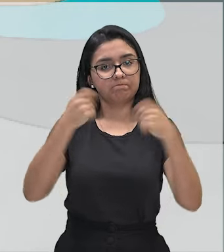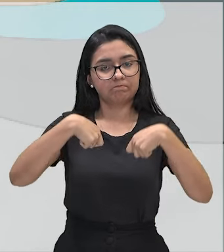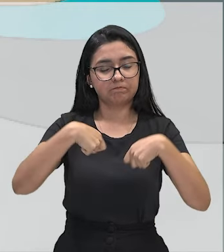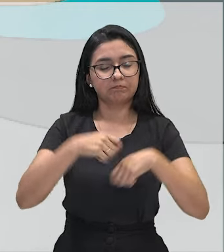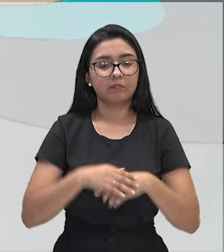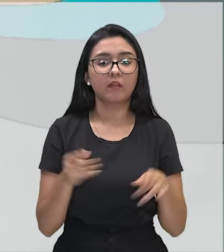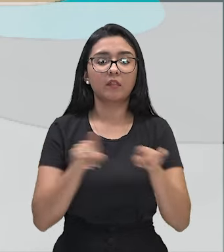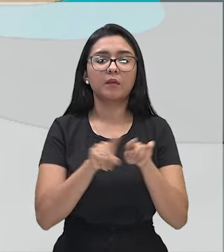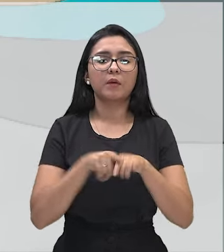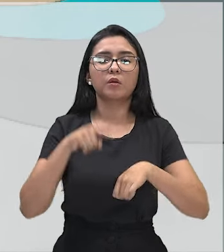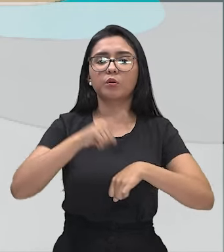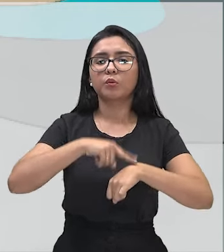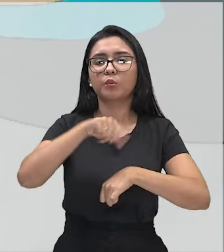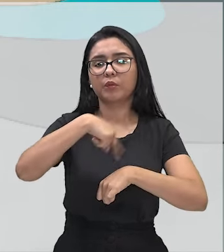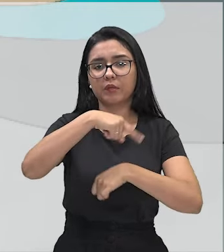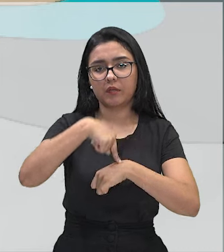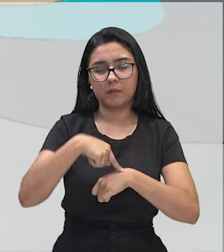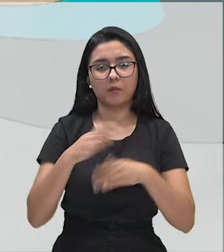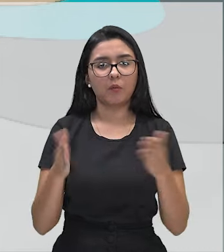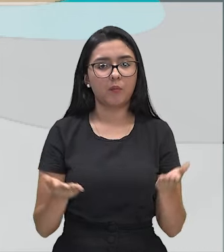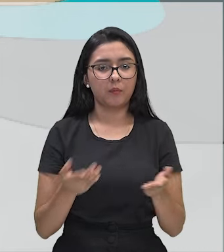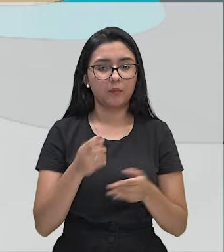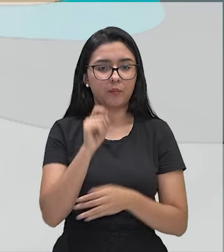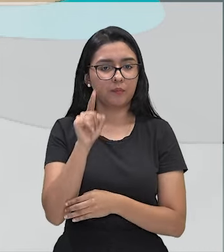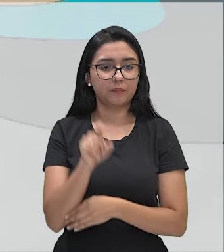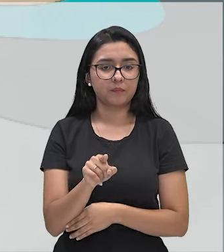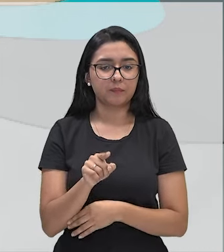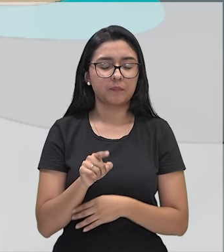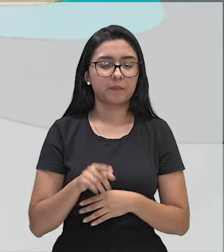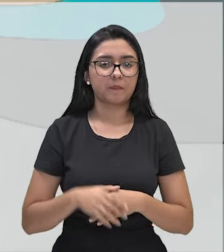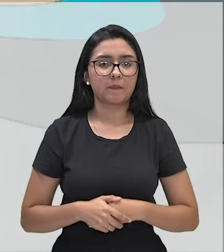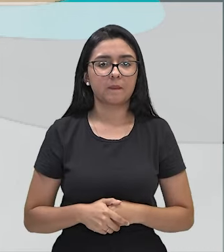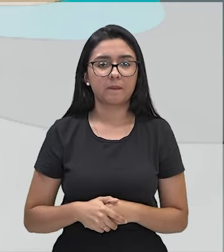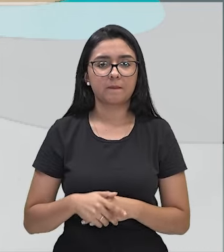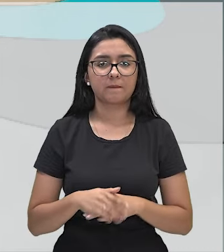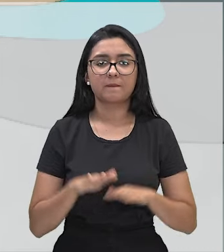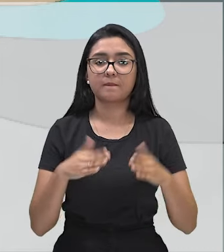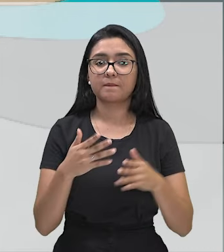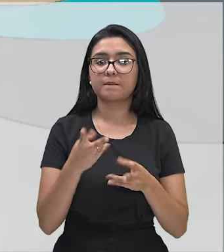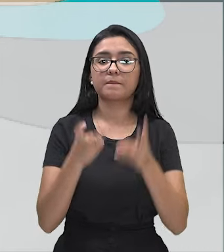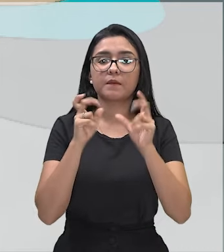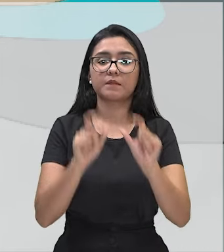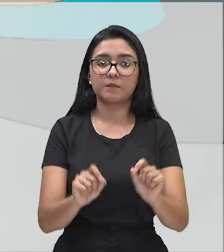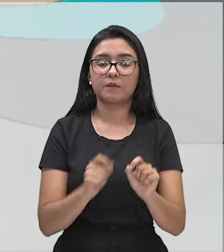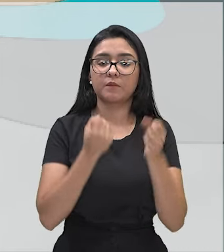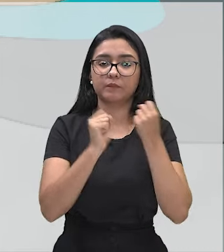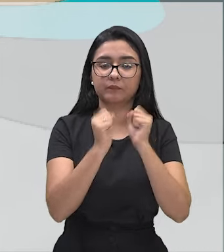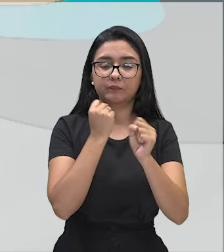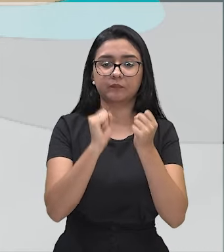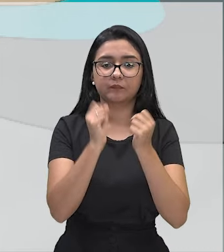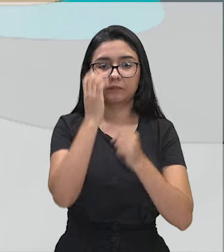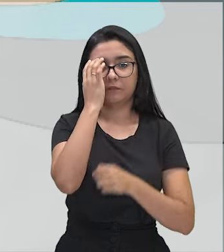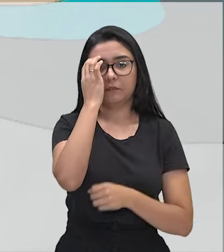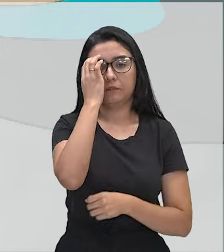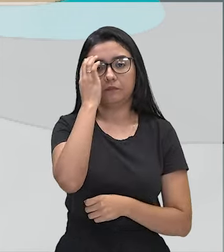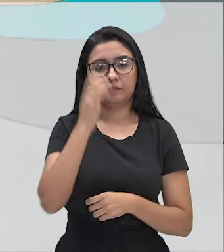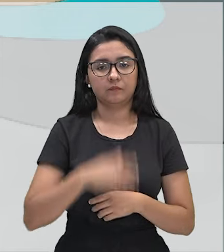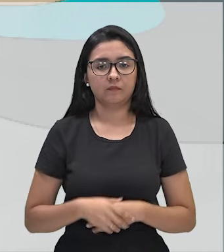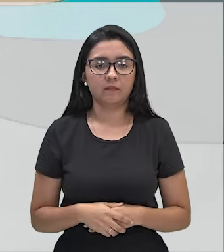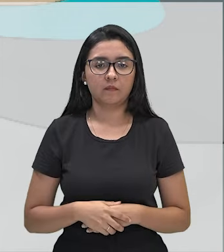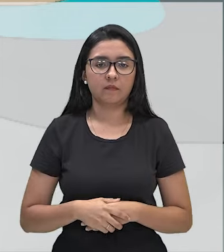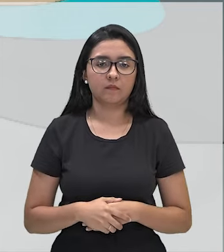a duração de uma sessão de ginástica localizada nós vamos ver que uma uma sessão de ginástica localizada Vai